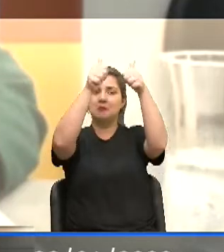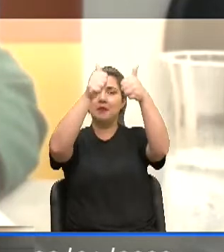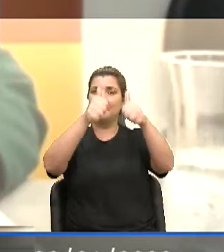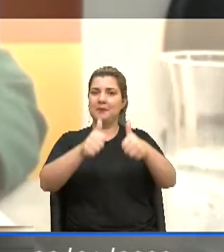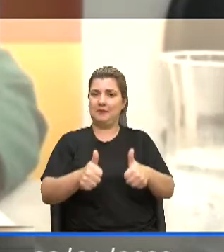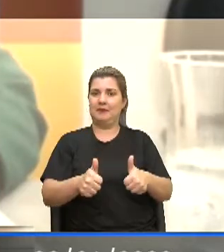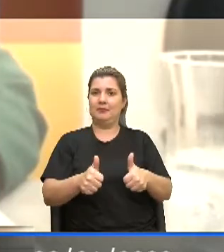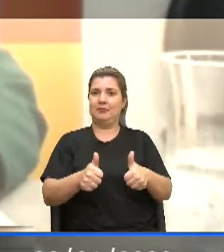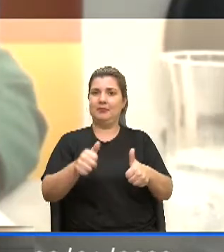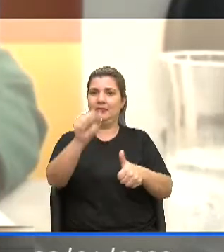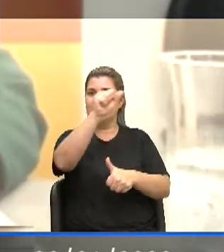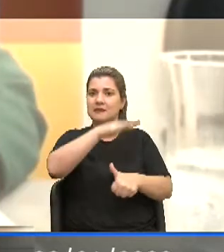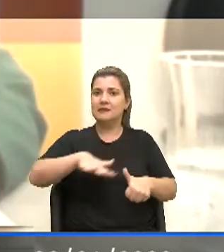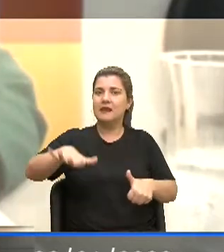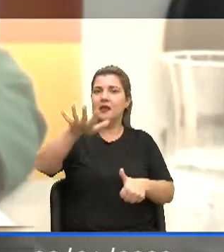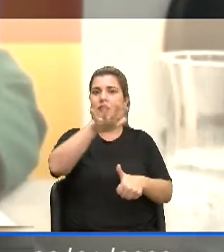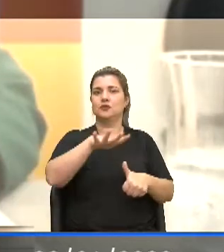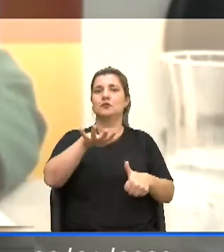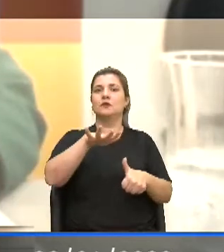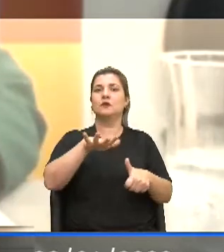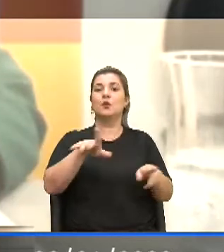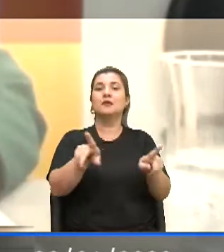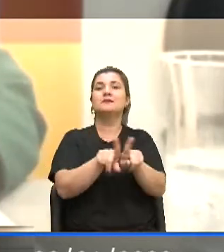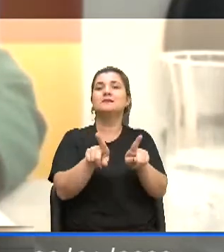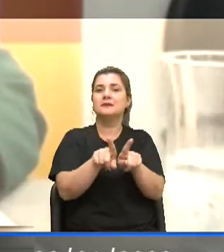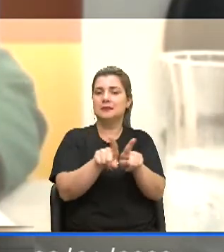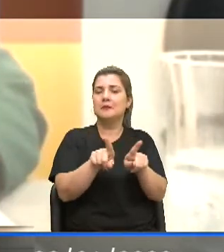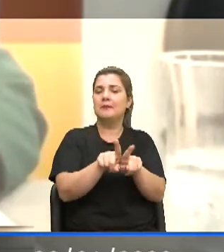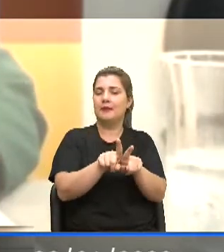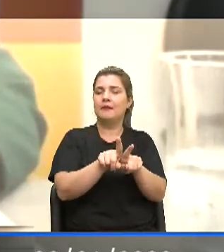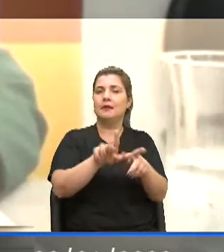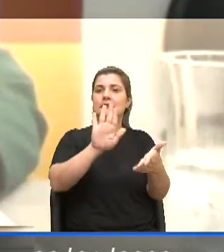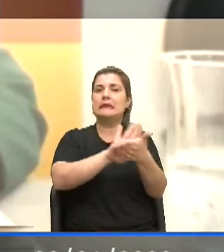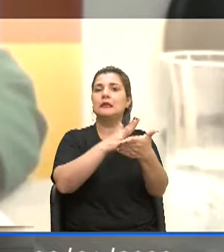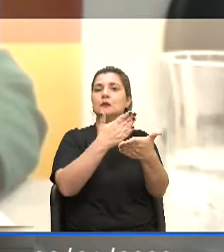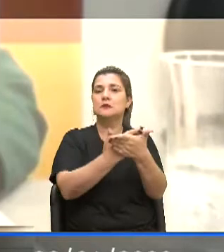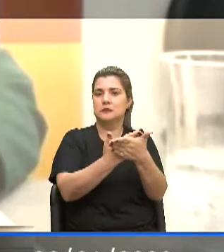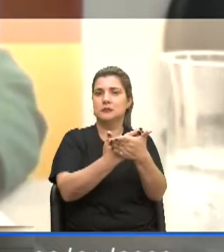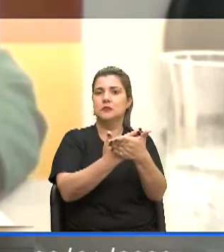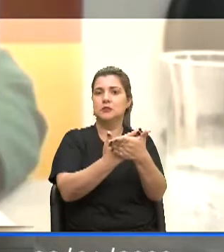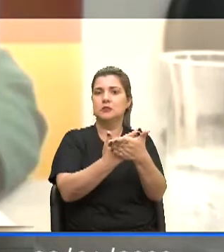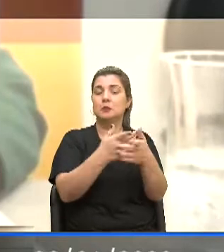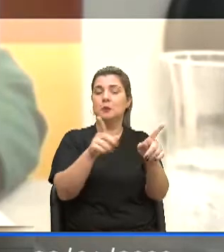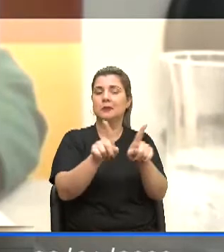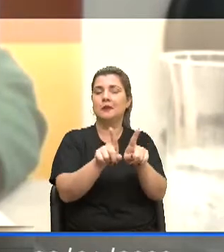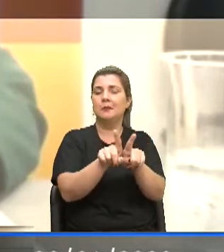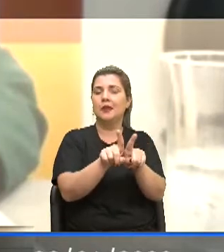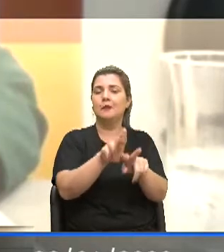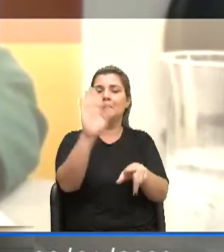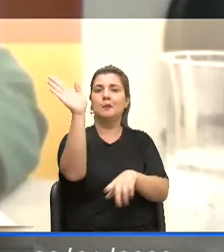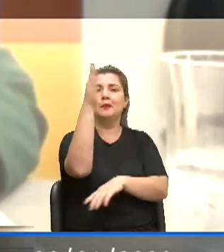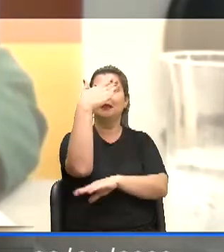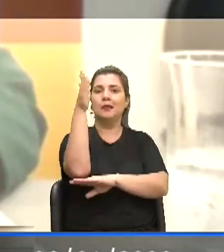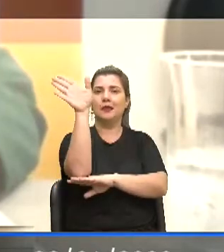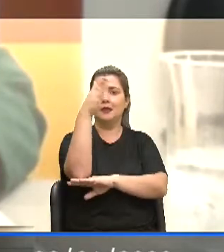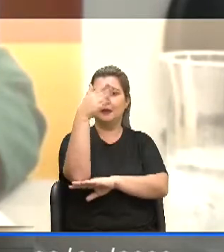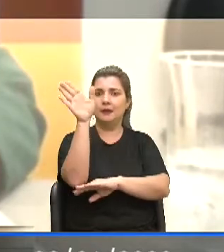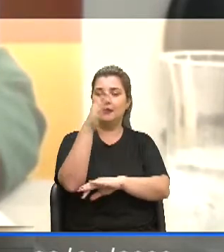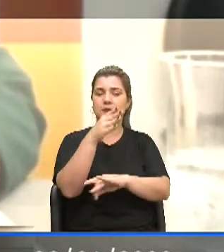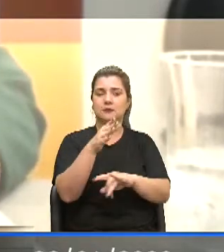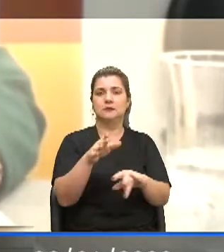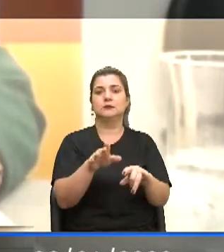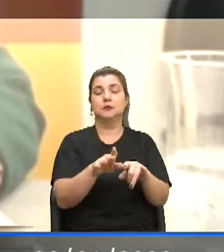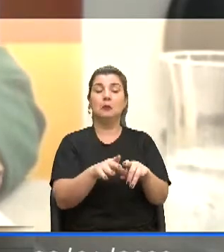regiões também vai ser traduzido por bandeiras. Tá? Então, uma